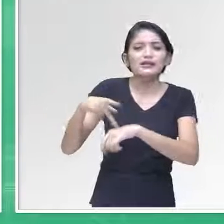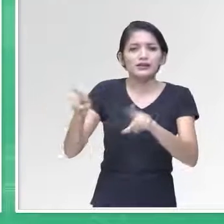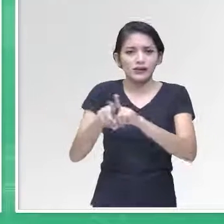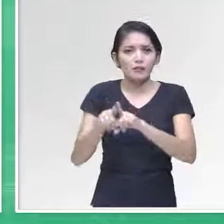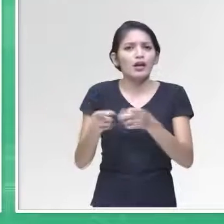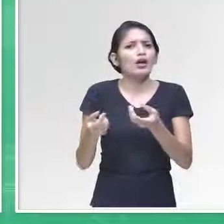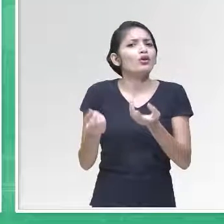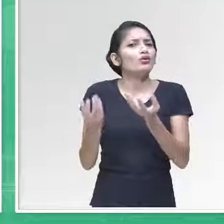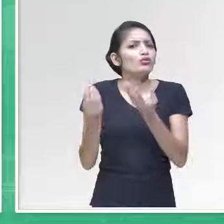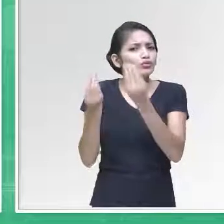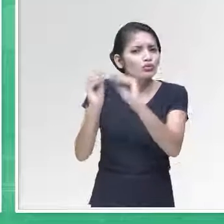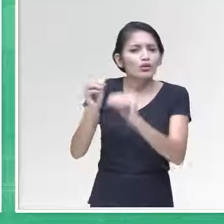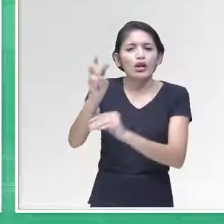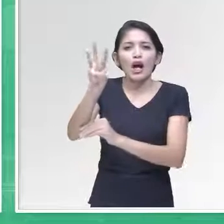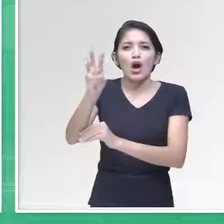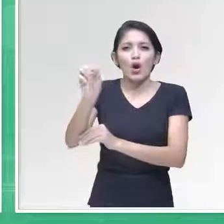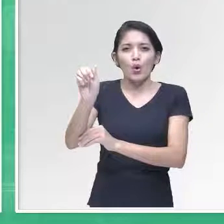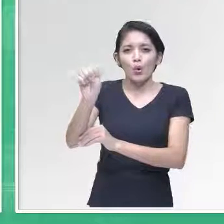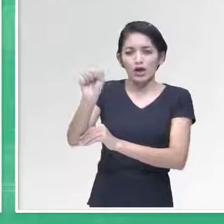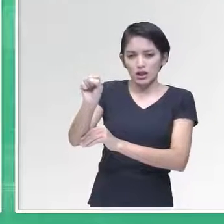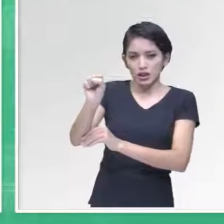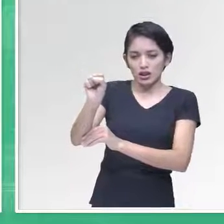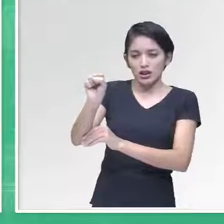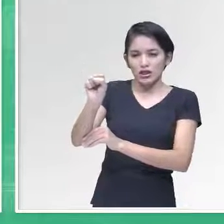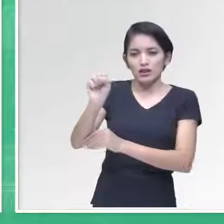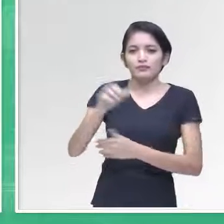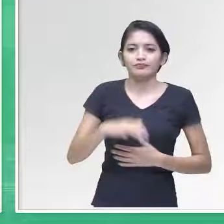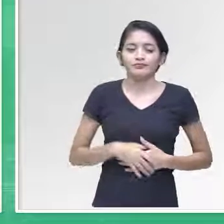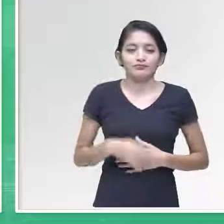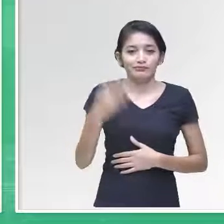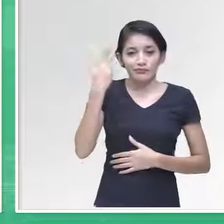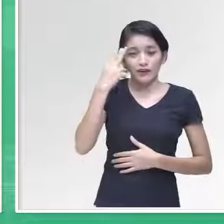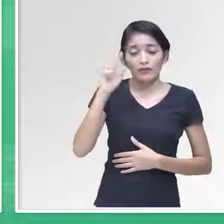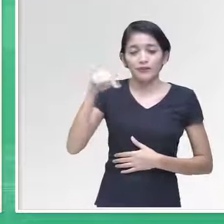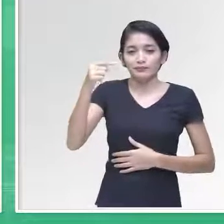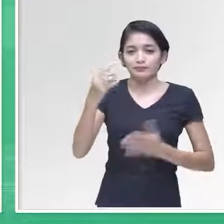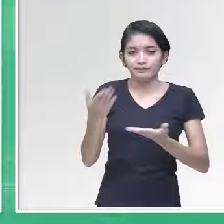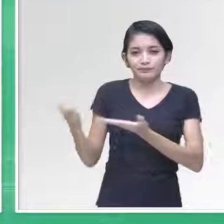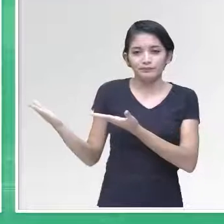was, porque o was é o singular, tá? Vamos lá para a próxima cartela.